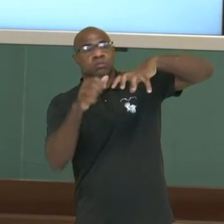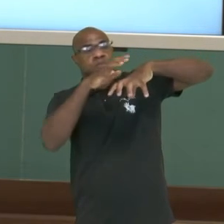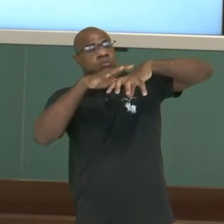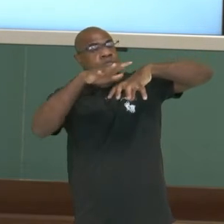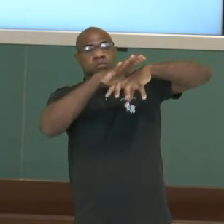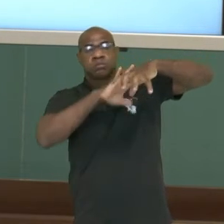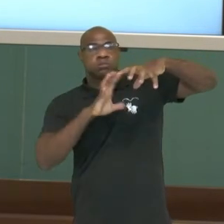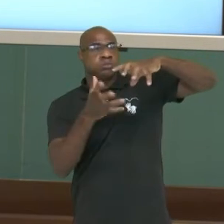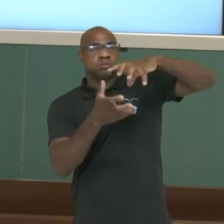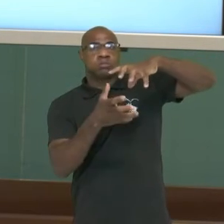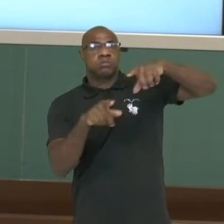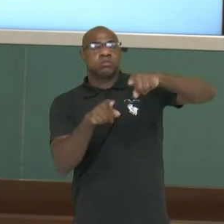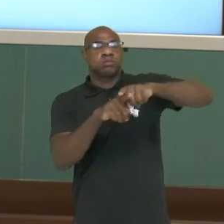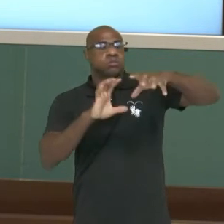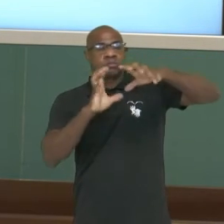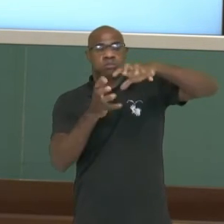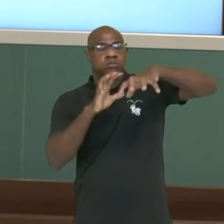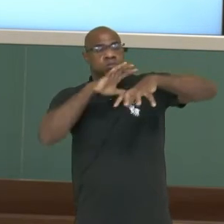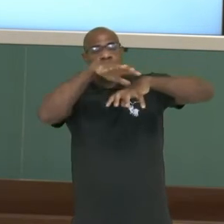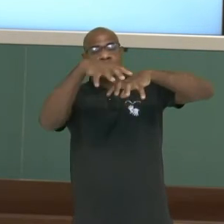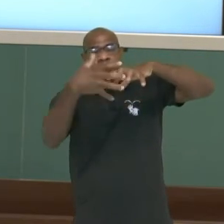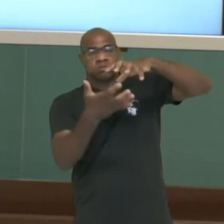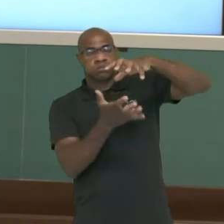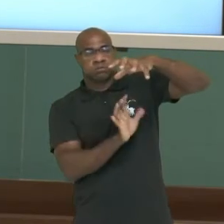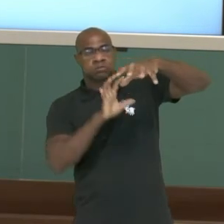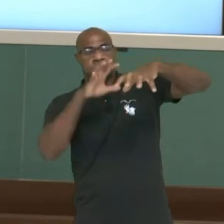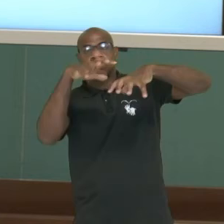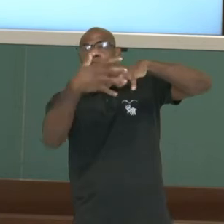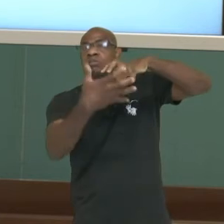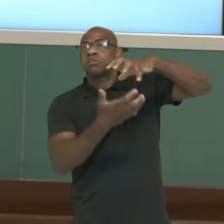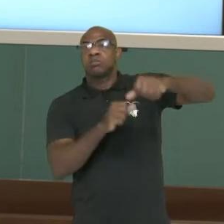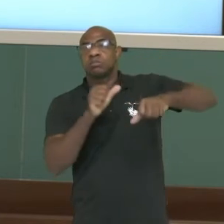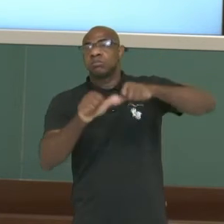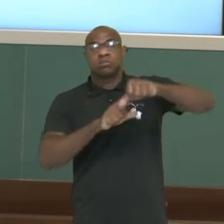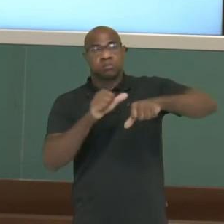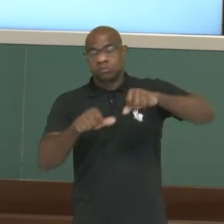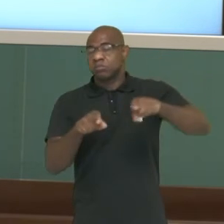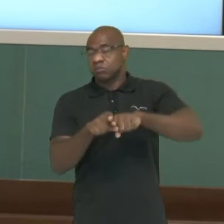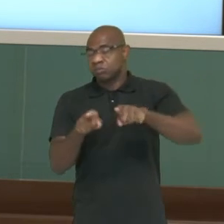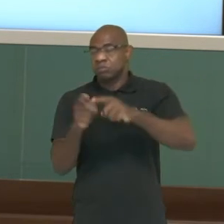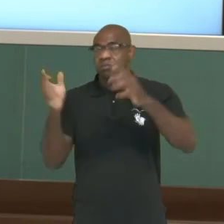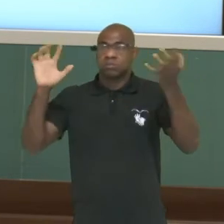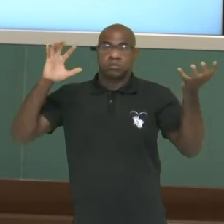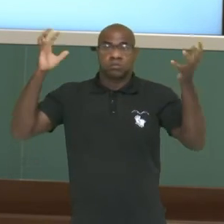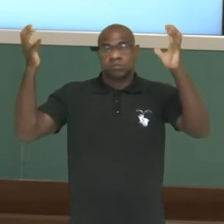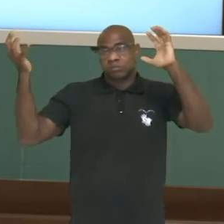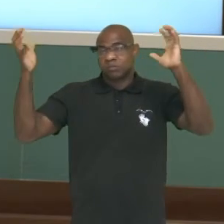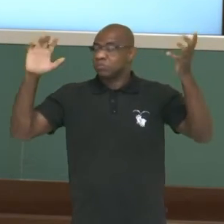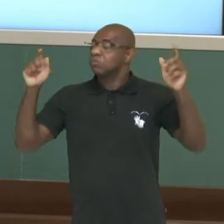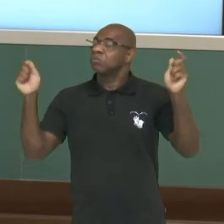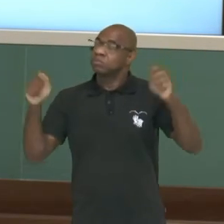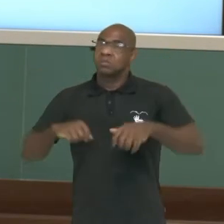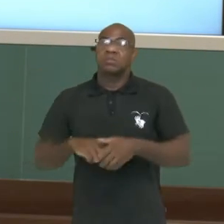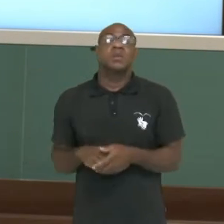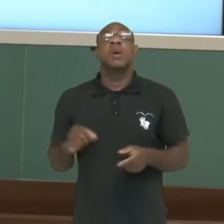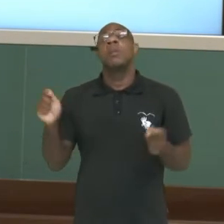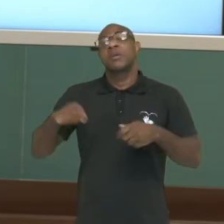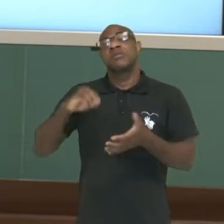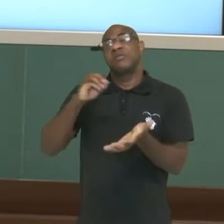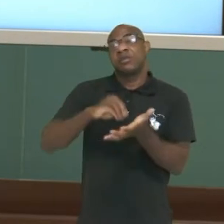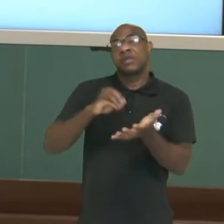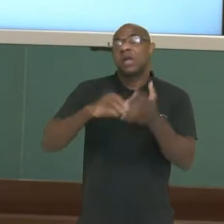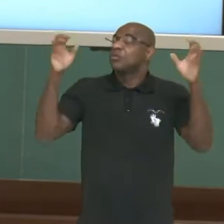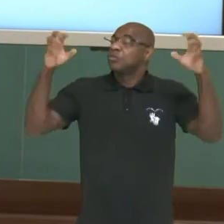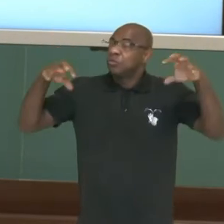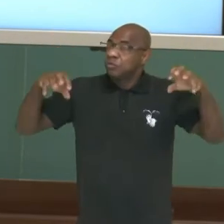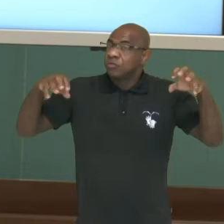da atmosfera nas outras regiões do planeta. E isso são as mudanças climáticas aí, ok? Então pode faltar chuva em alguns lugares,